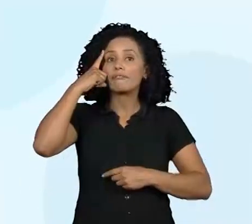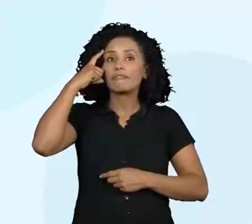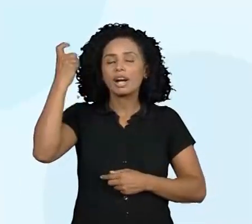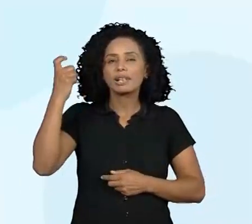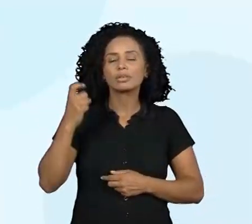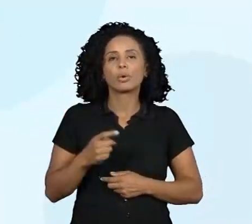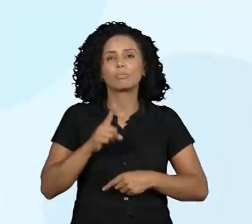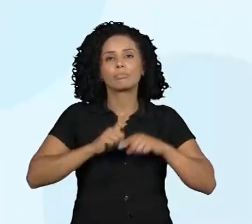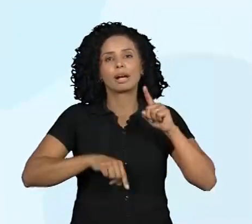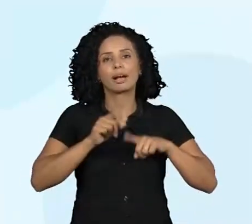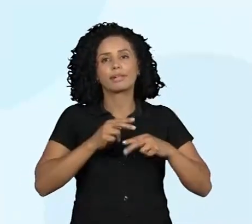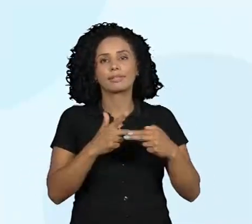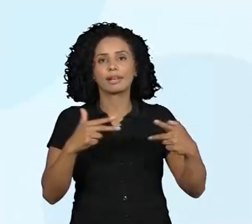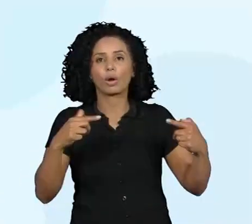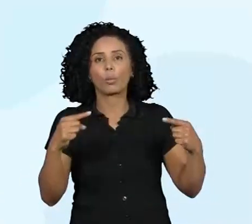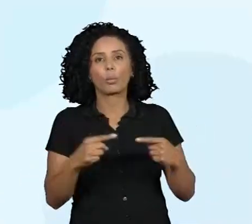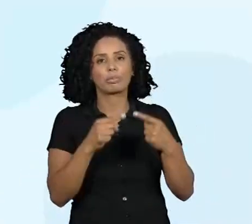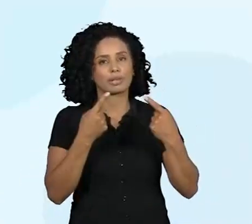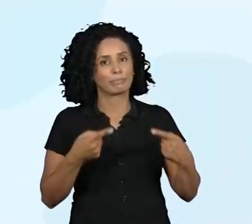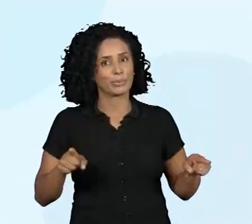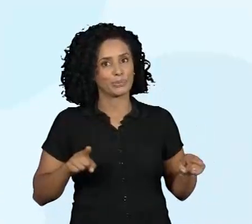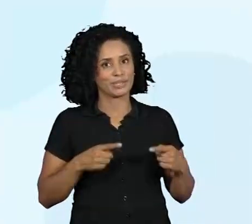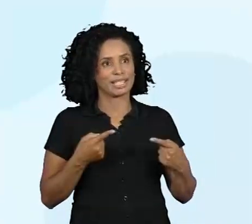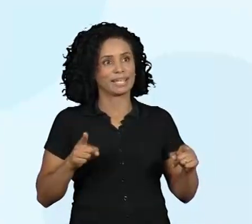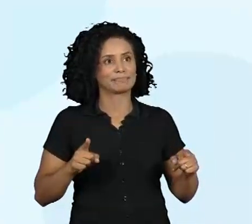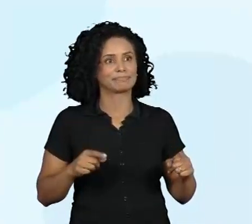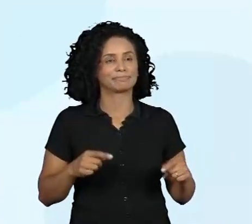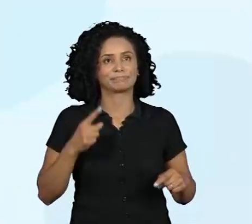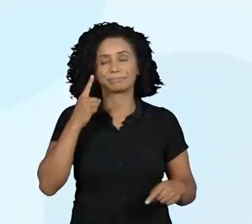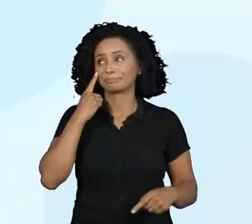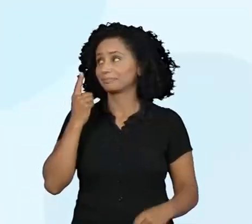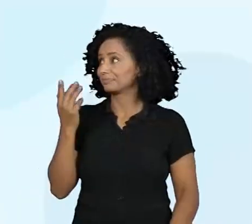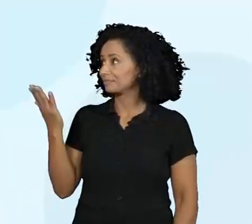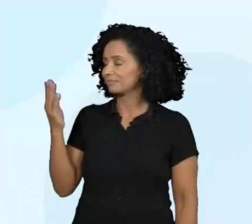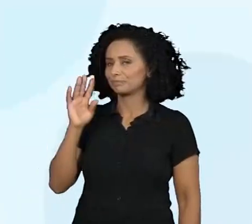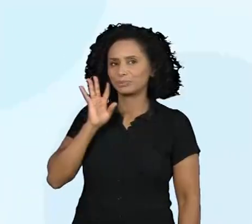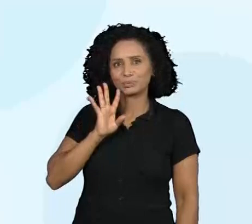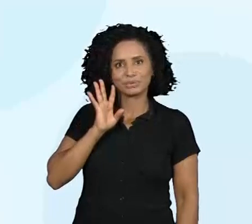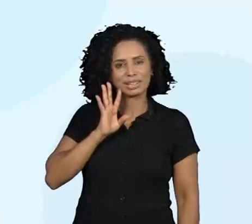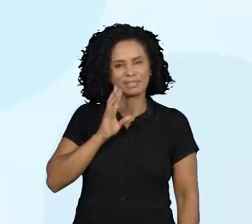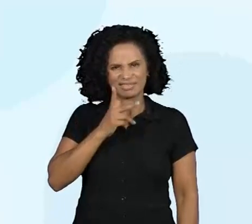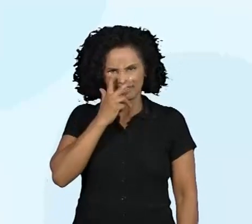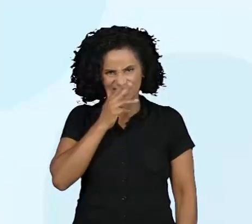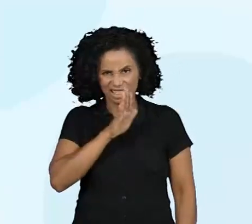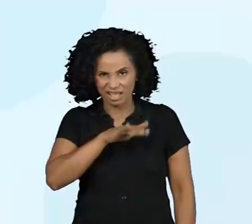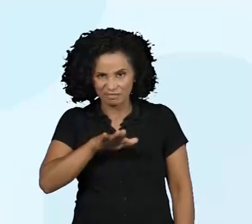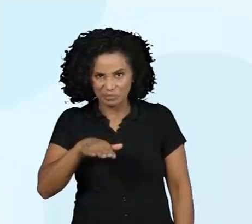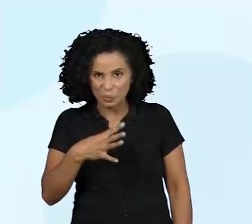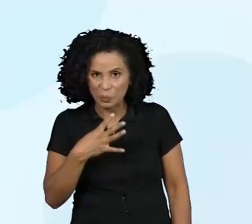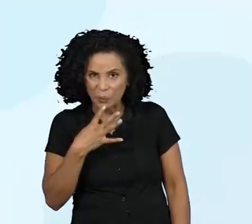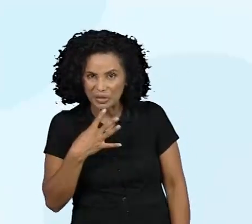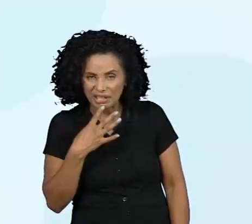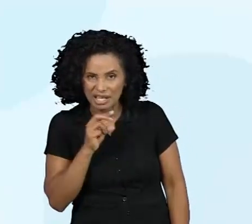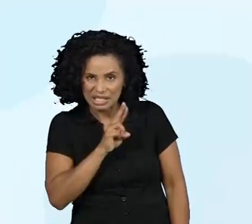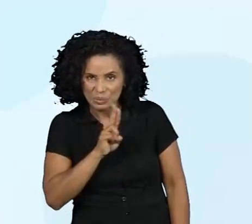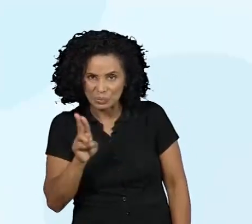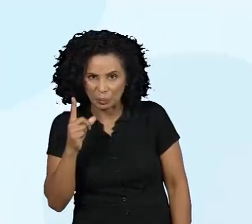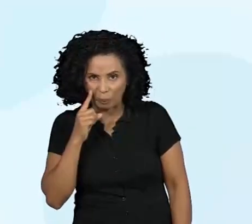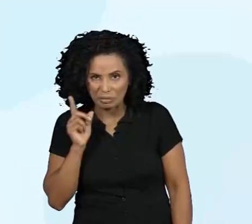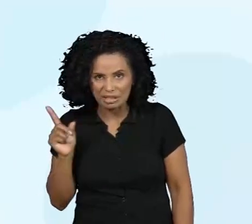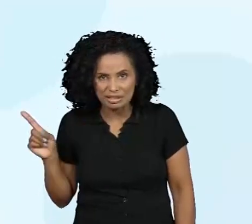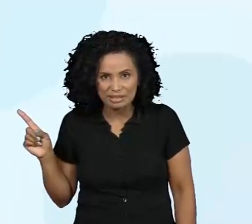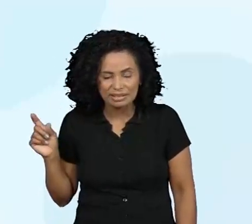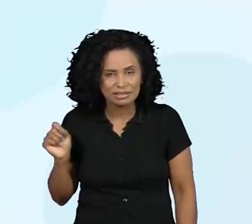Os instrumentos musicais. Olha que bacana. Será que os estudantes conhecem, sabem o nome desse instrumento